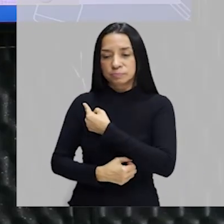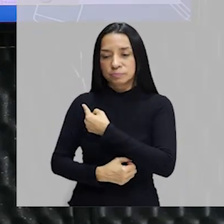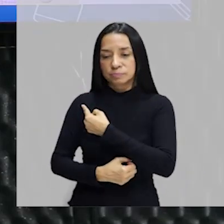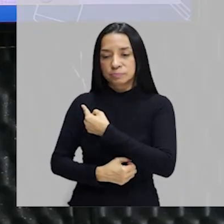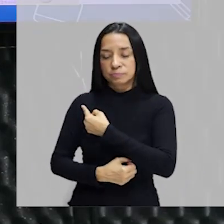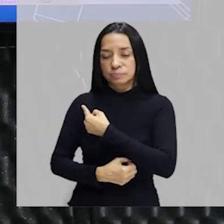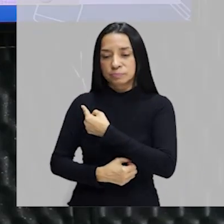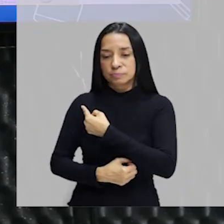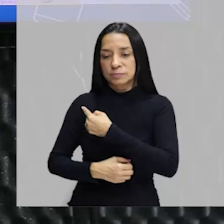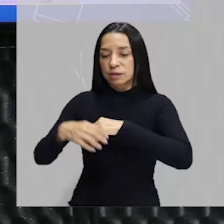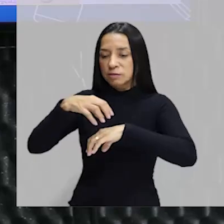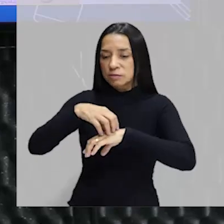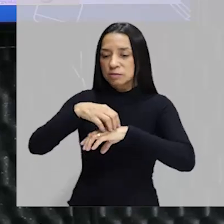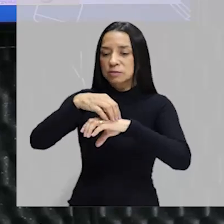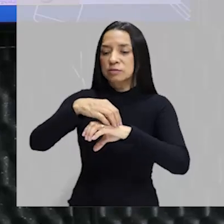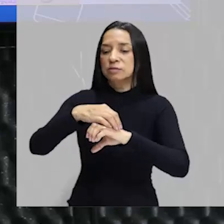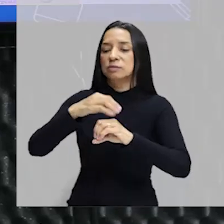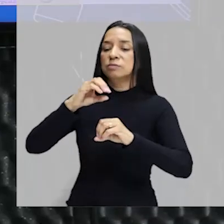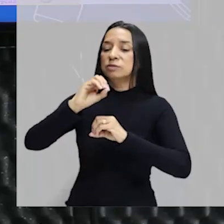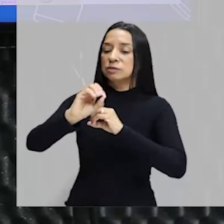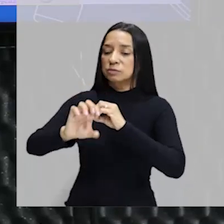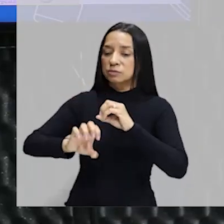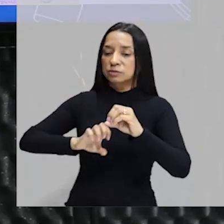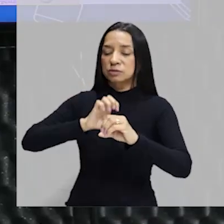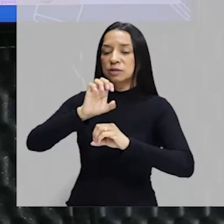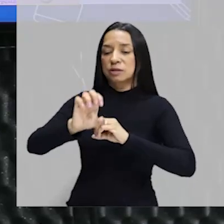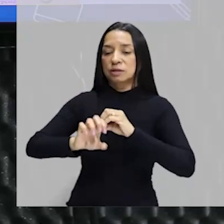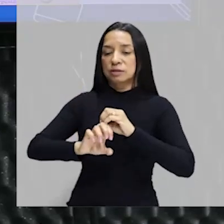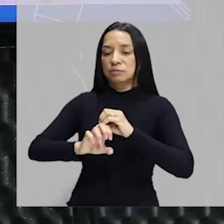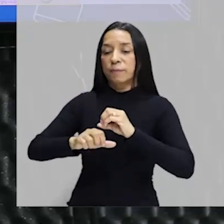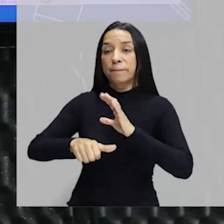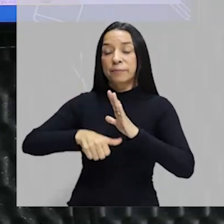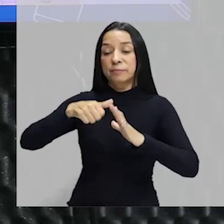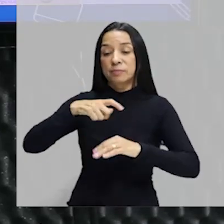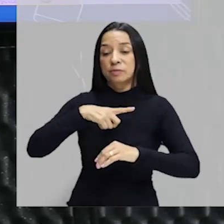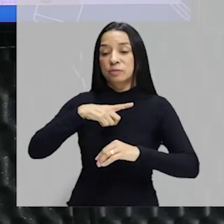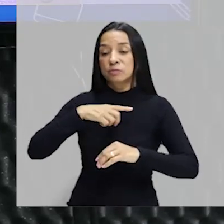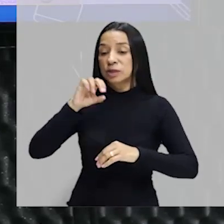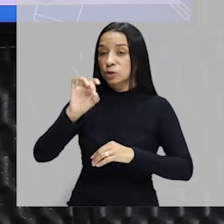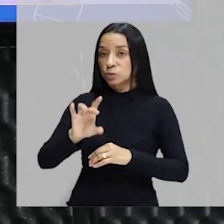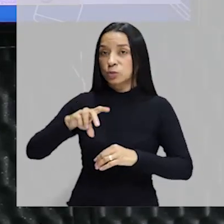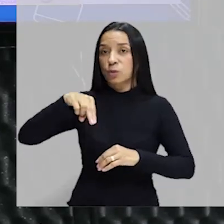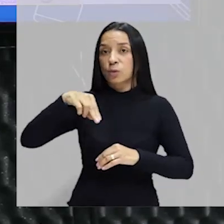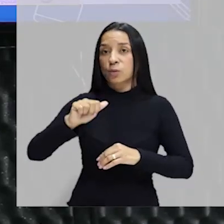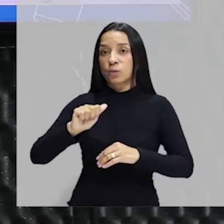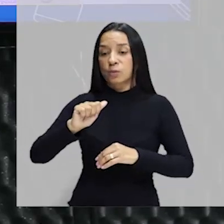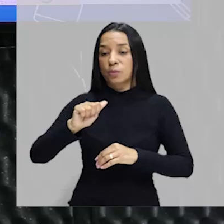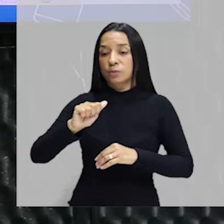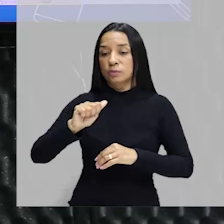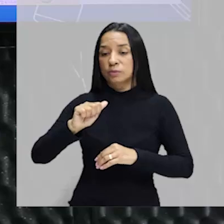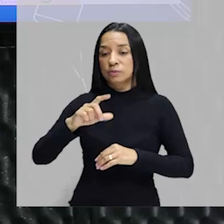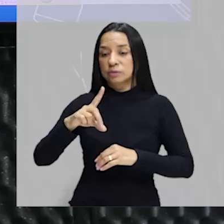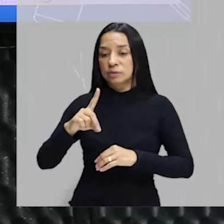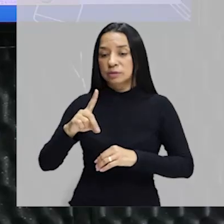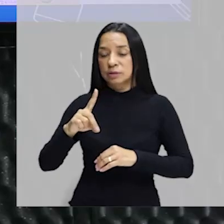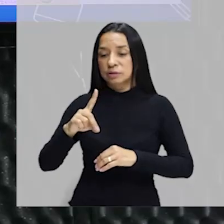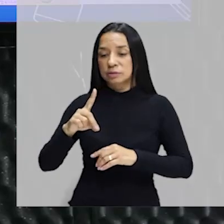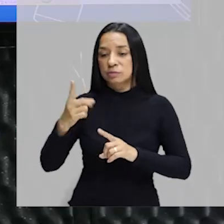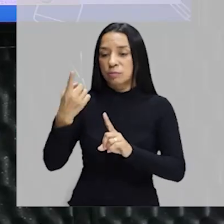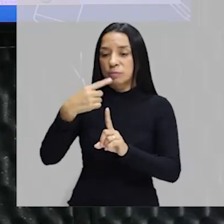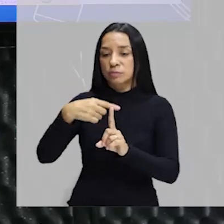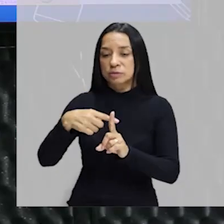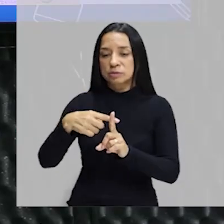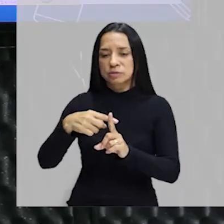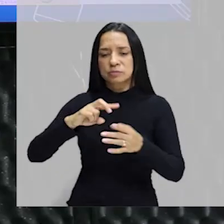elétrons aqui, ó. Veja, aqui eu tinha só o NAD positivo. Isso aqui significa o quê?